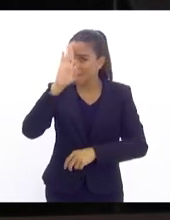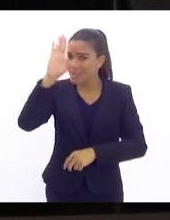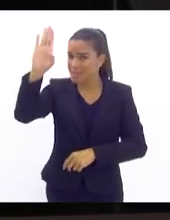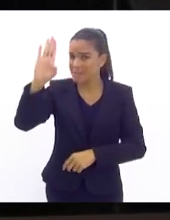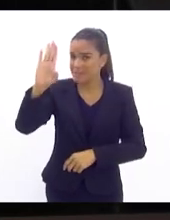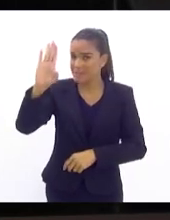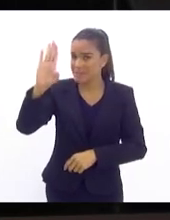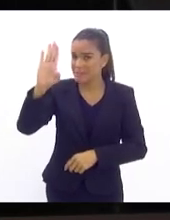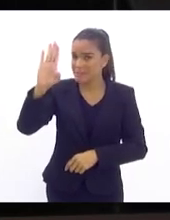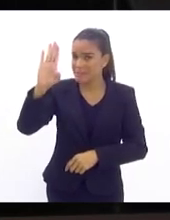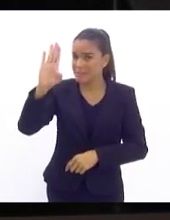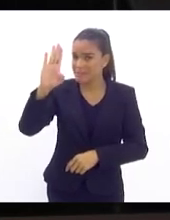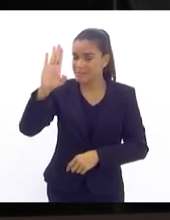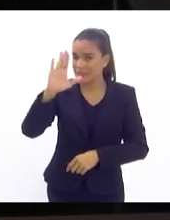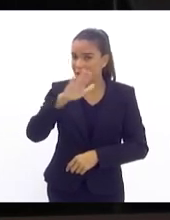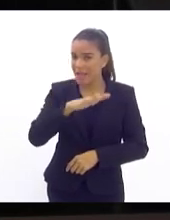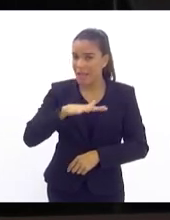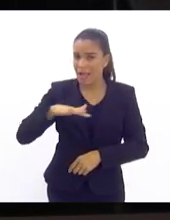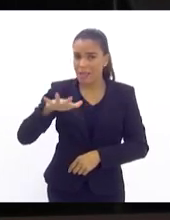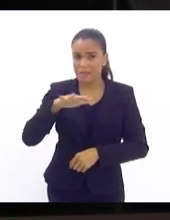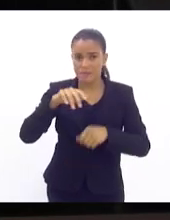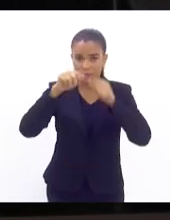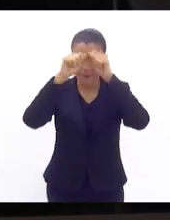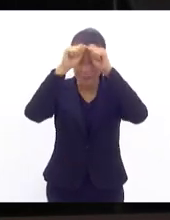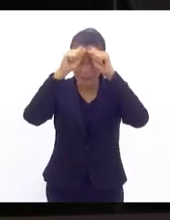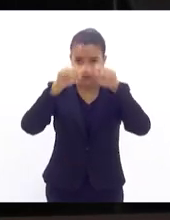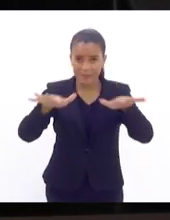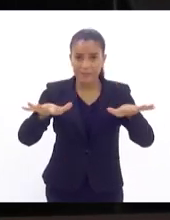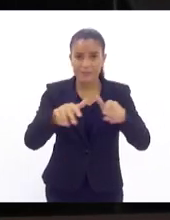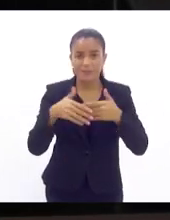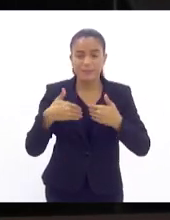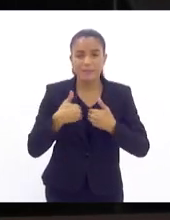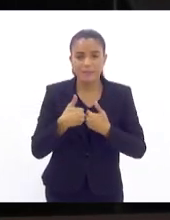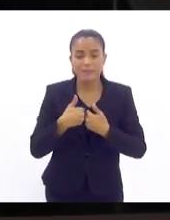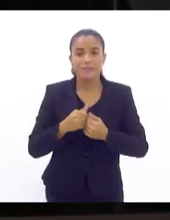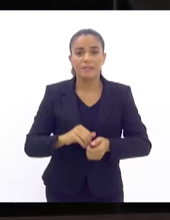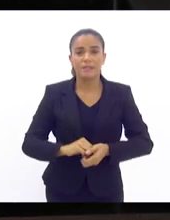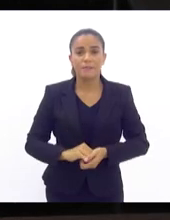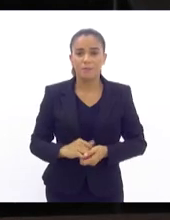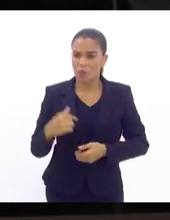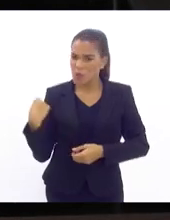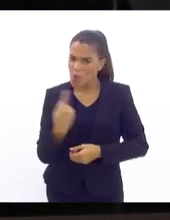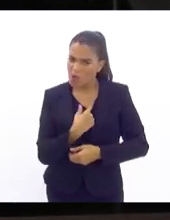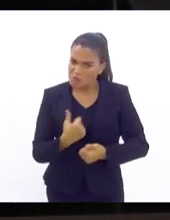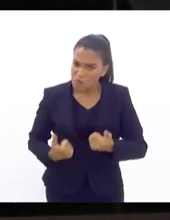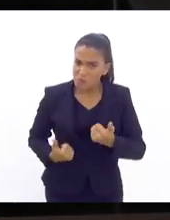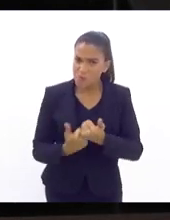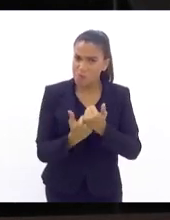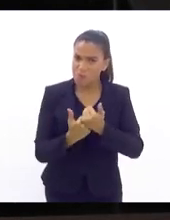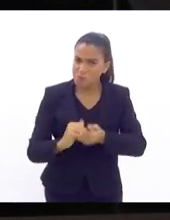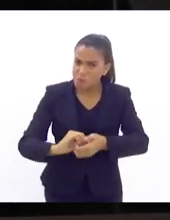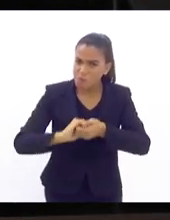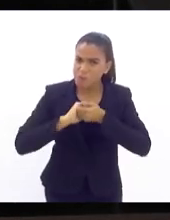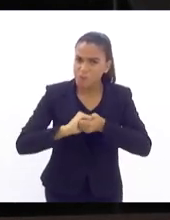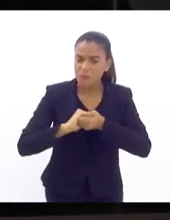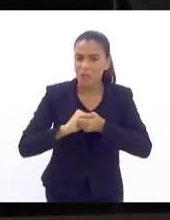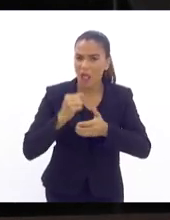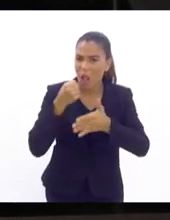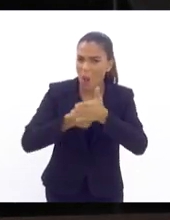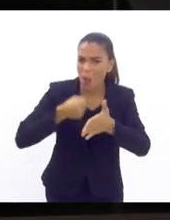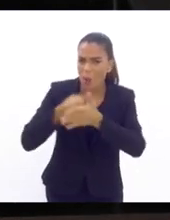questão do autismo. Estamos juntos nessa luta, nós já